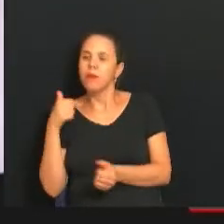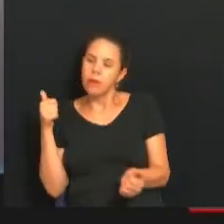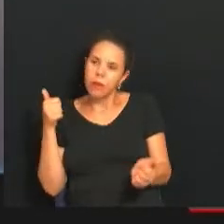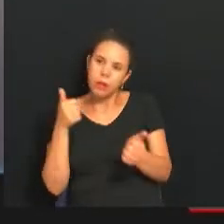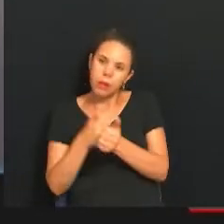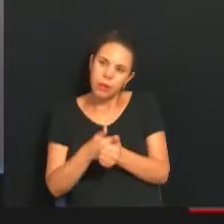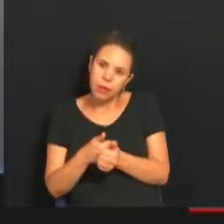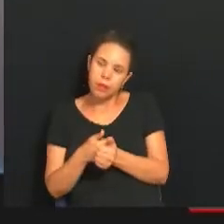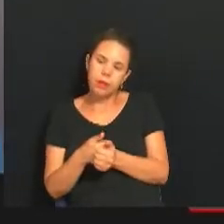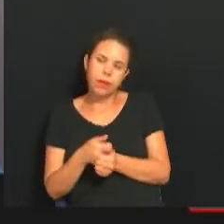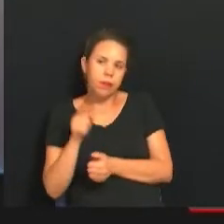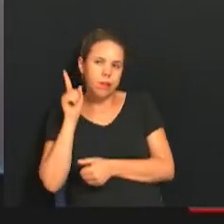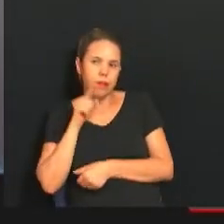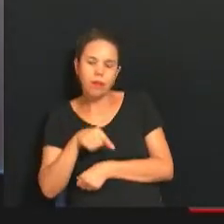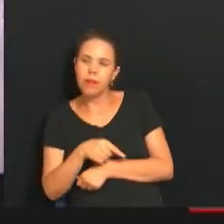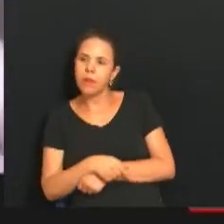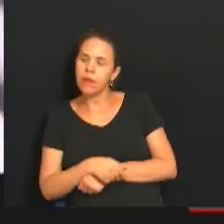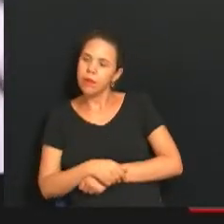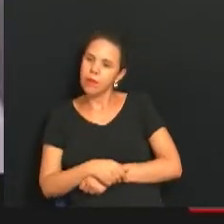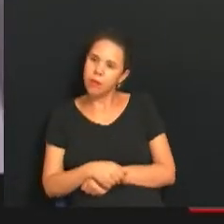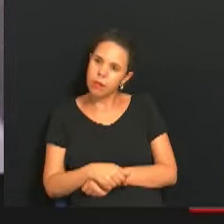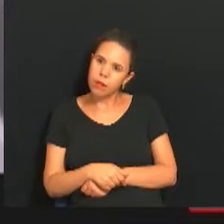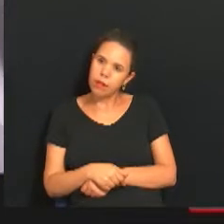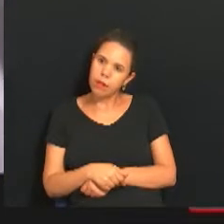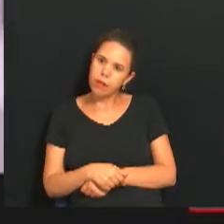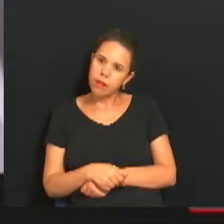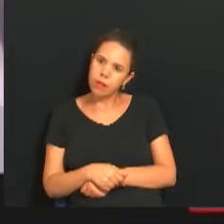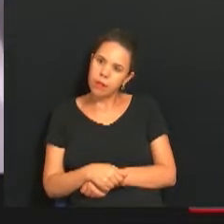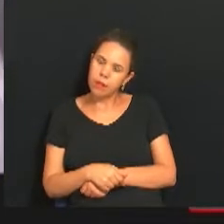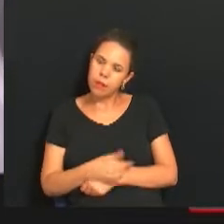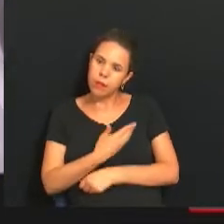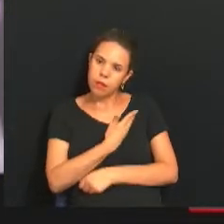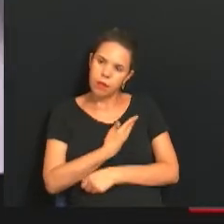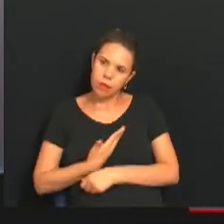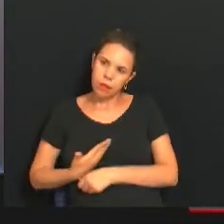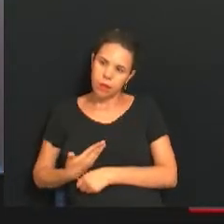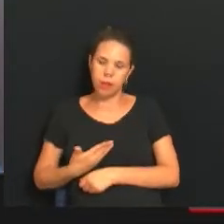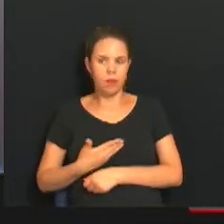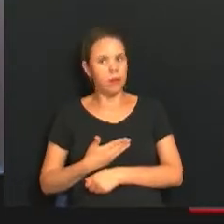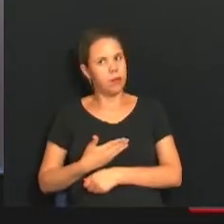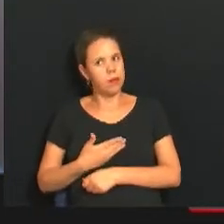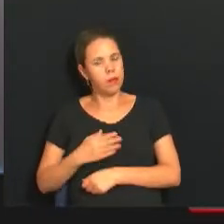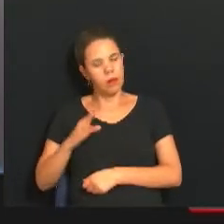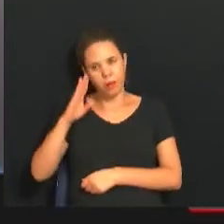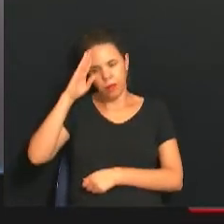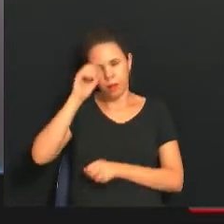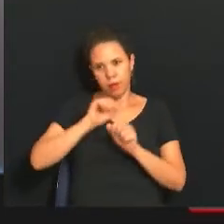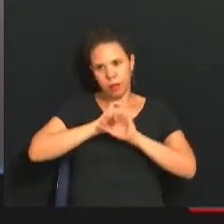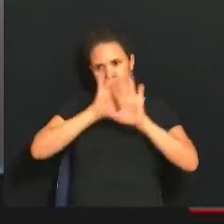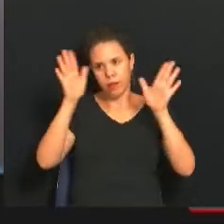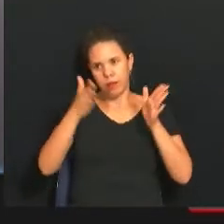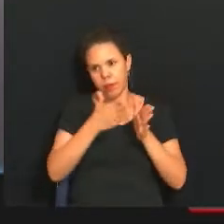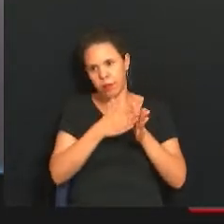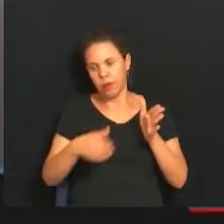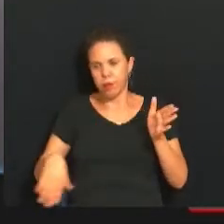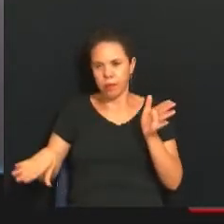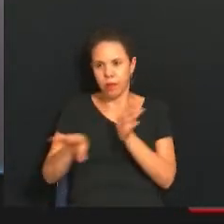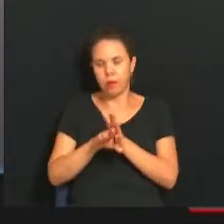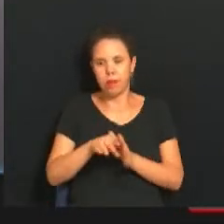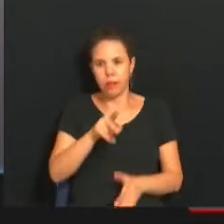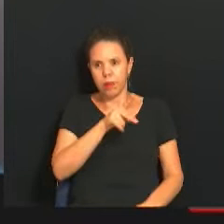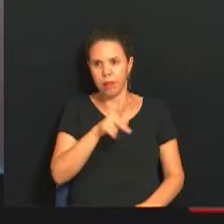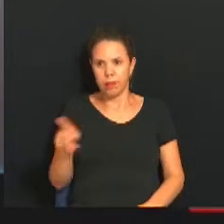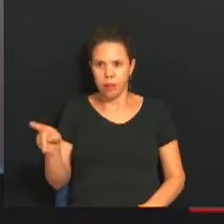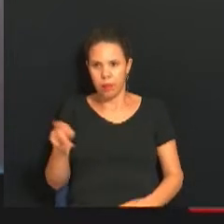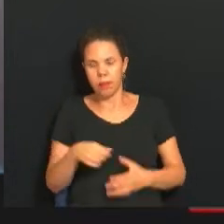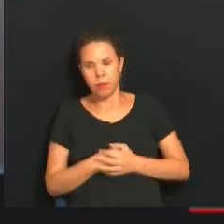os americanos e tudo mais, na verdade, o governo Jair Bolsonaro, como ficou claro durante, né, a chegada do Joe Biden à presidência,